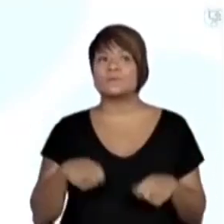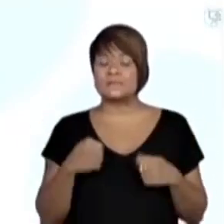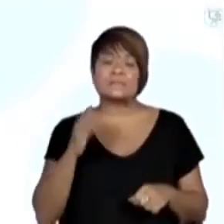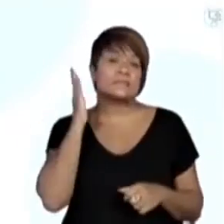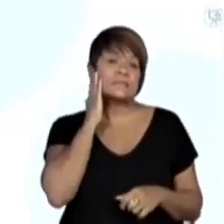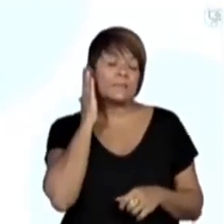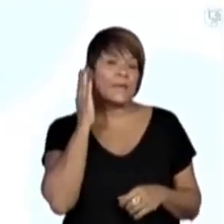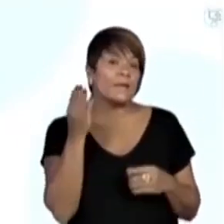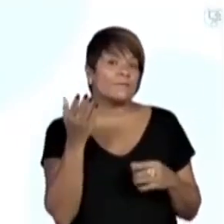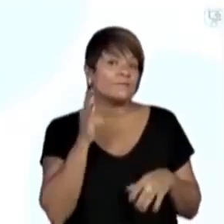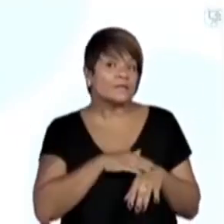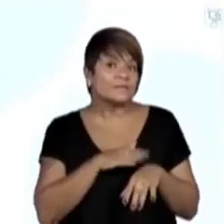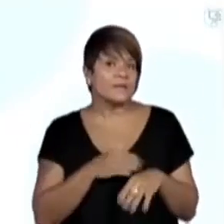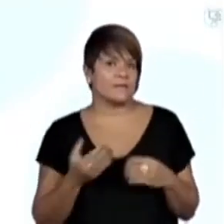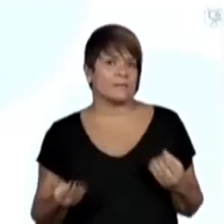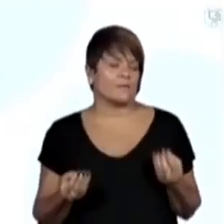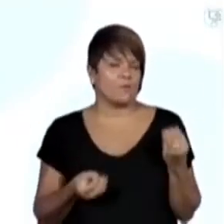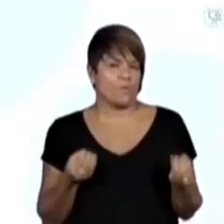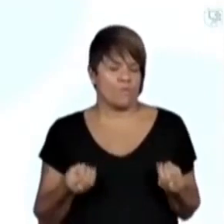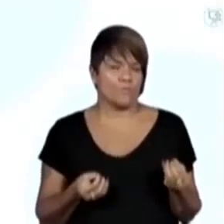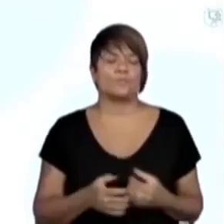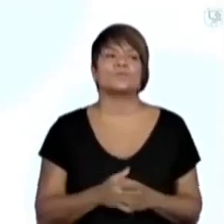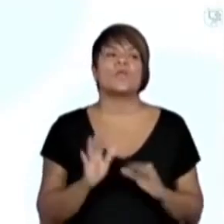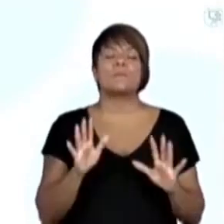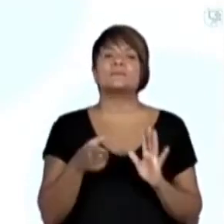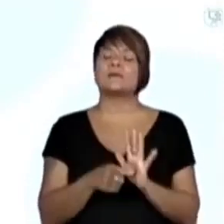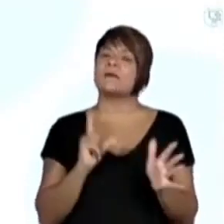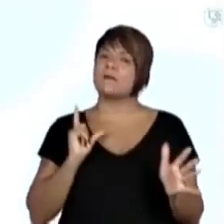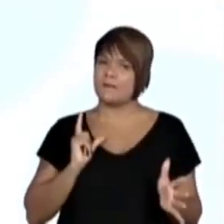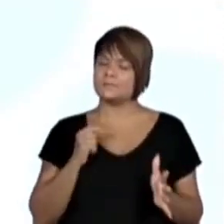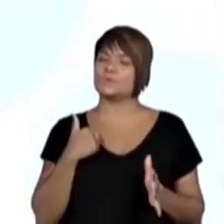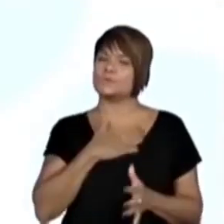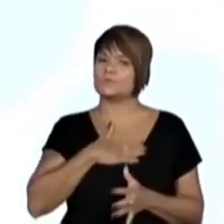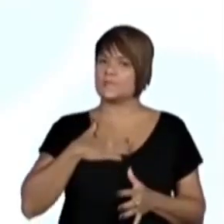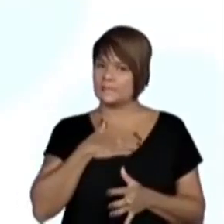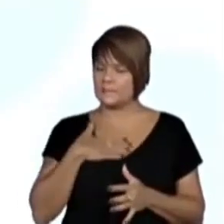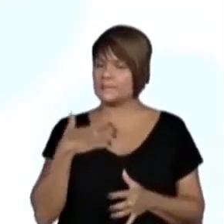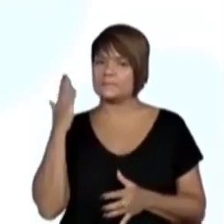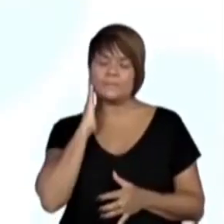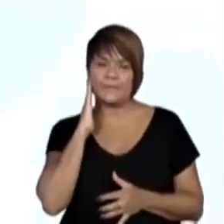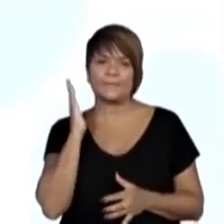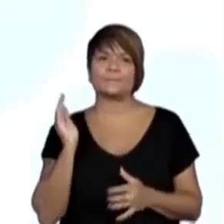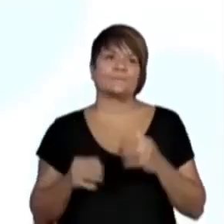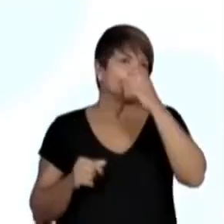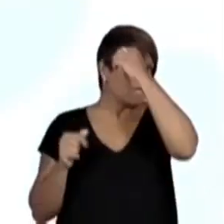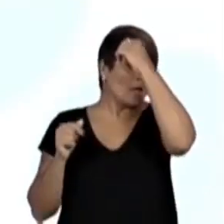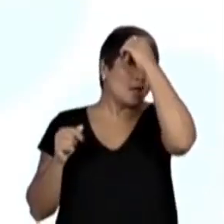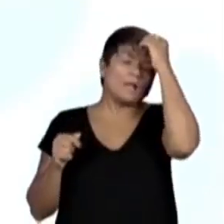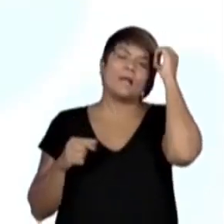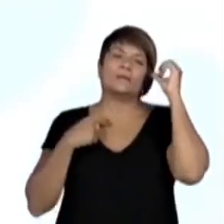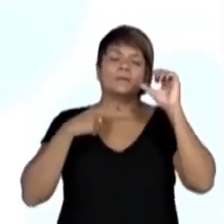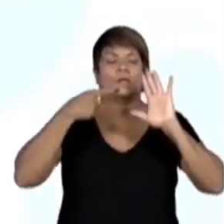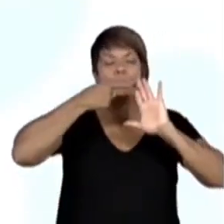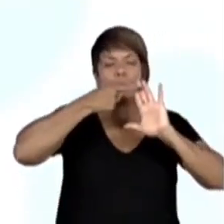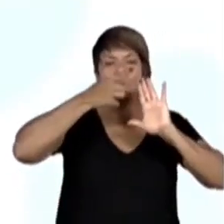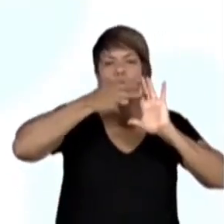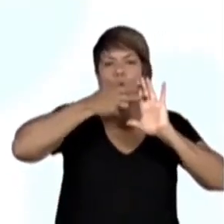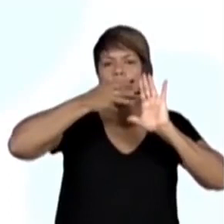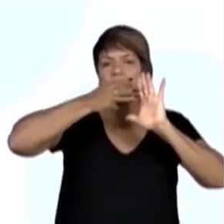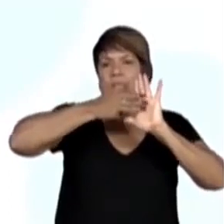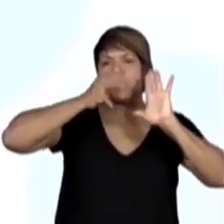ele em prática. Mas antes, eu gostaria de saber, ó, tá? Estão até enumerados aí os materiais,